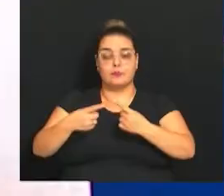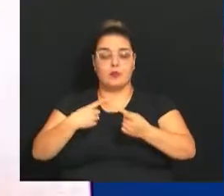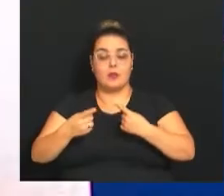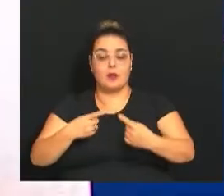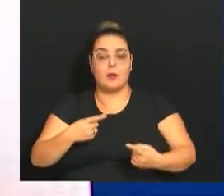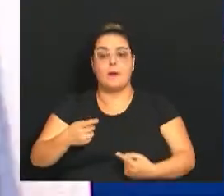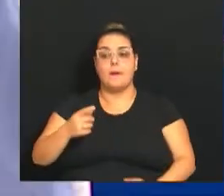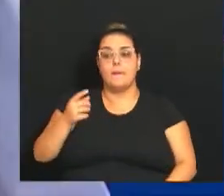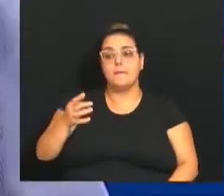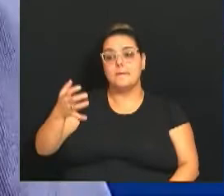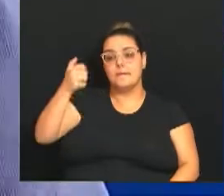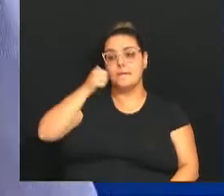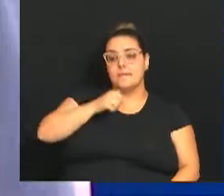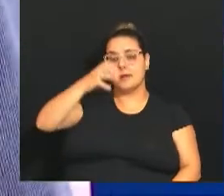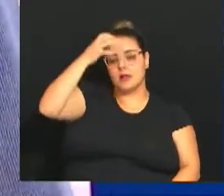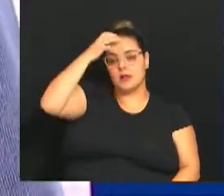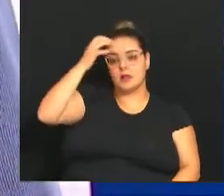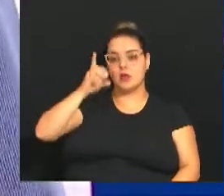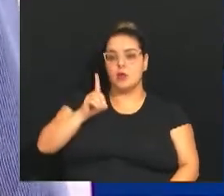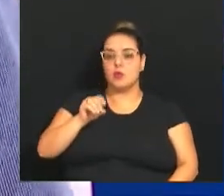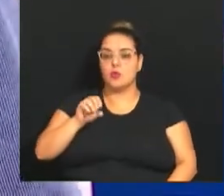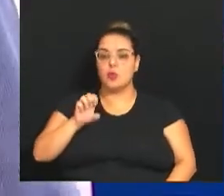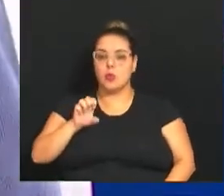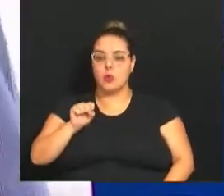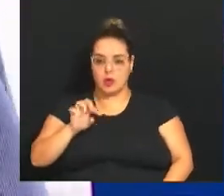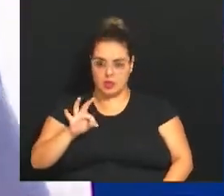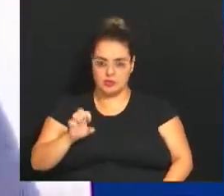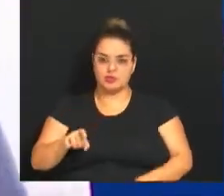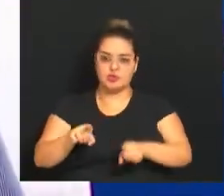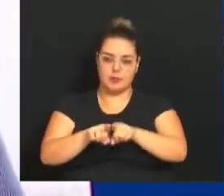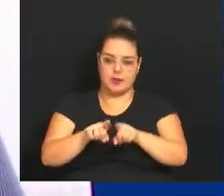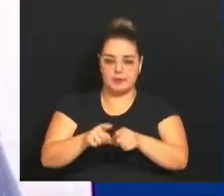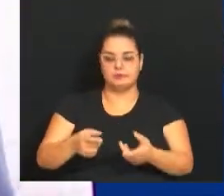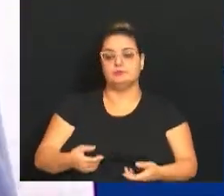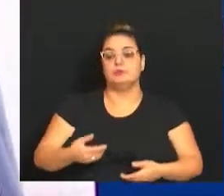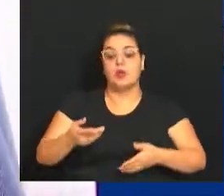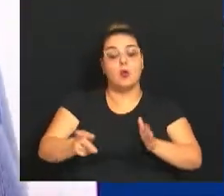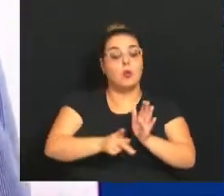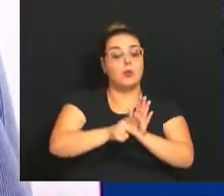Maia. Esse estudo que é apresentado hoje é um conjunto de projetos